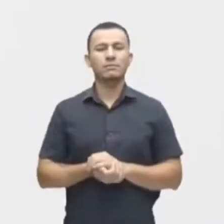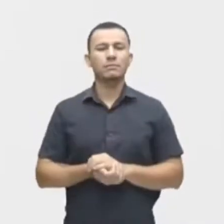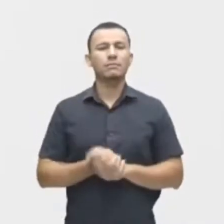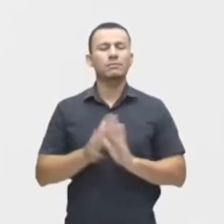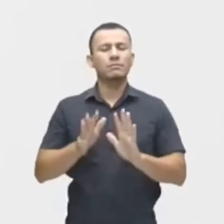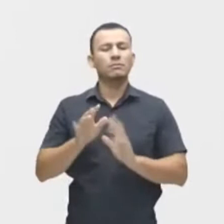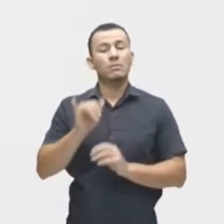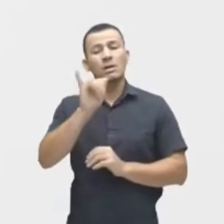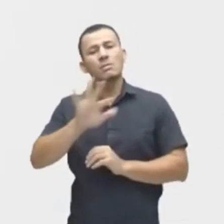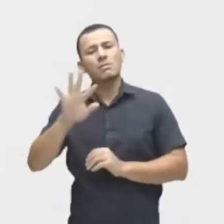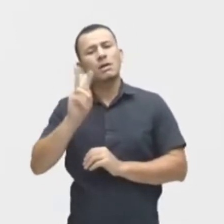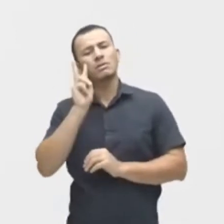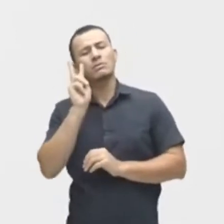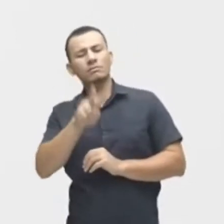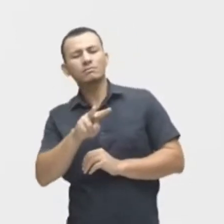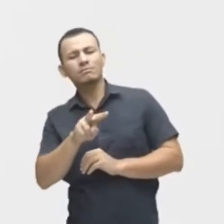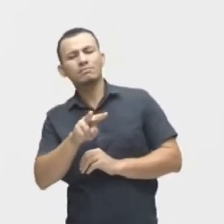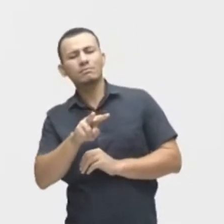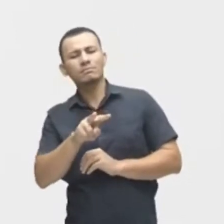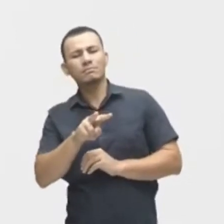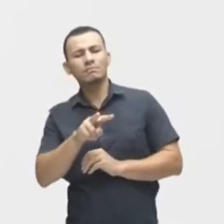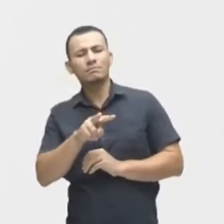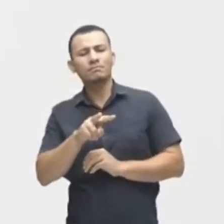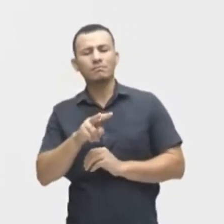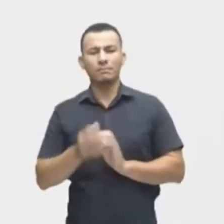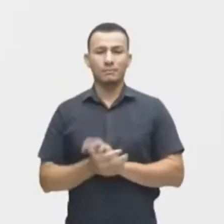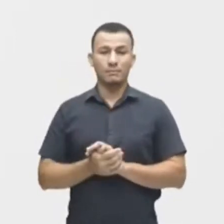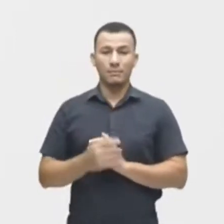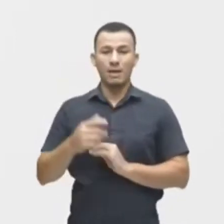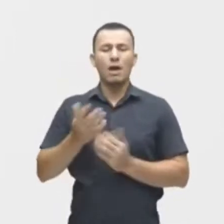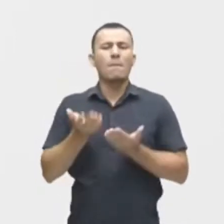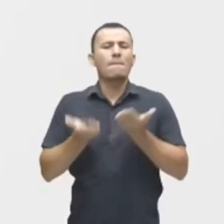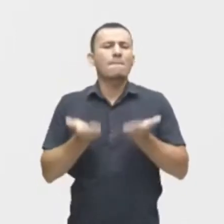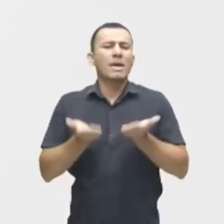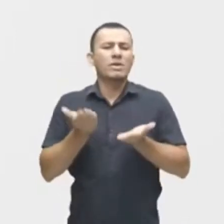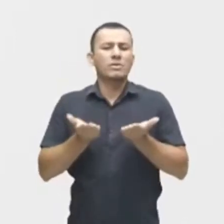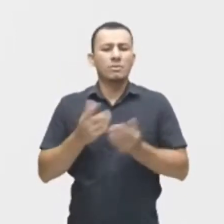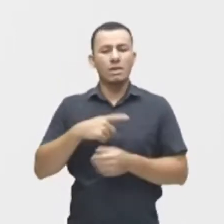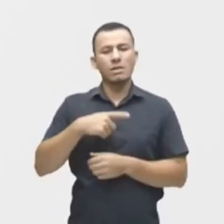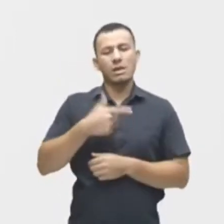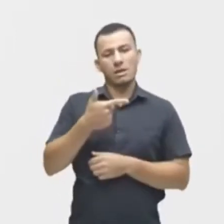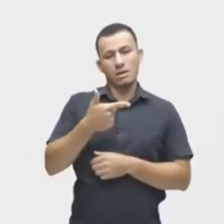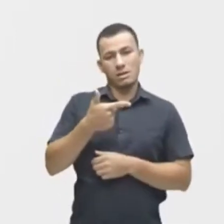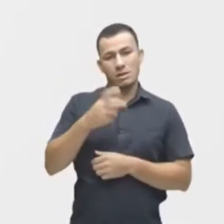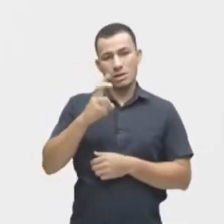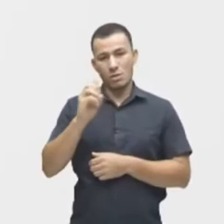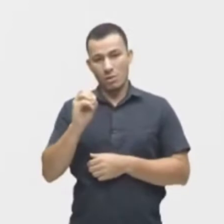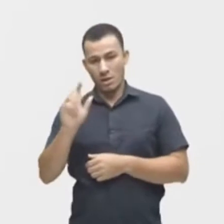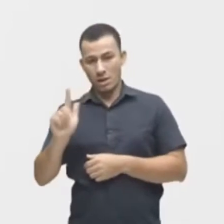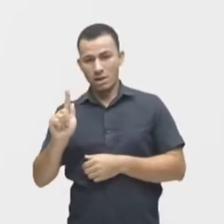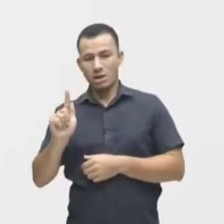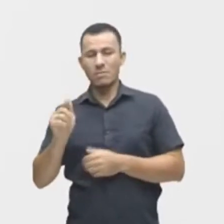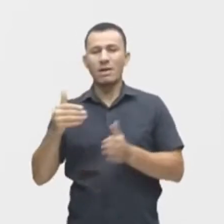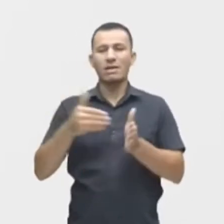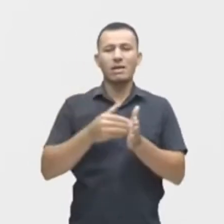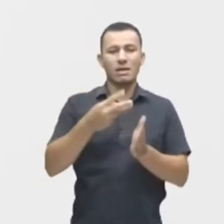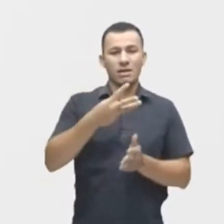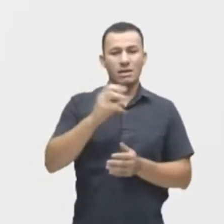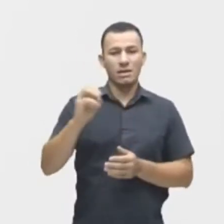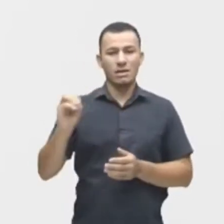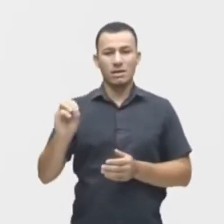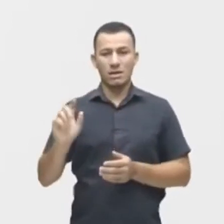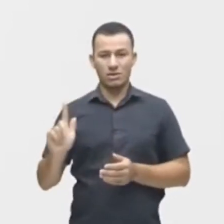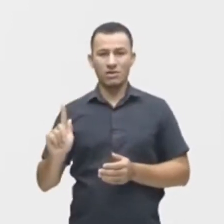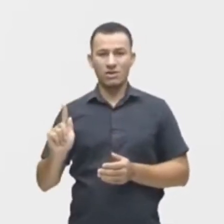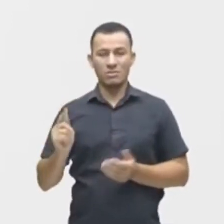olha na imagem que nós estamos projetando, ela diz que ele pesa de 250 a 300 gramas. E olha, observem